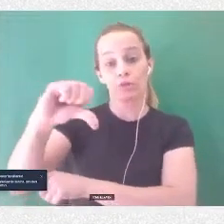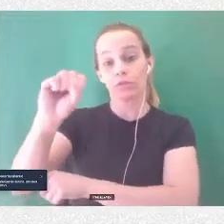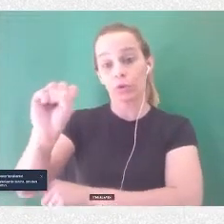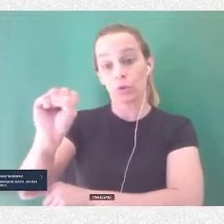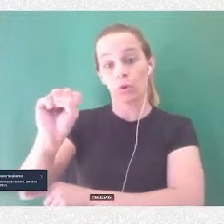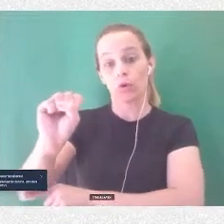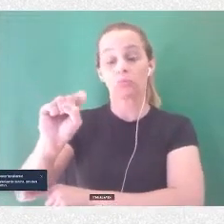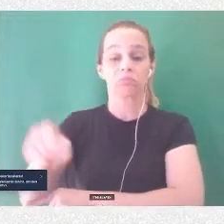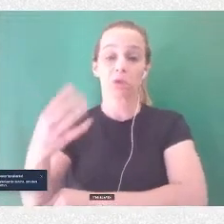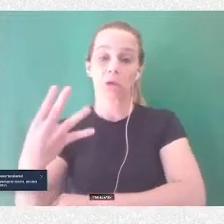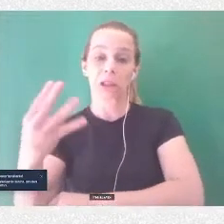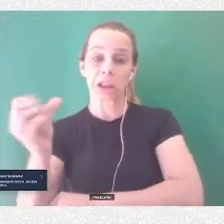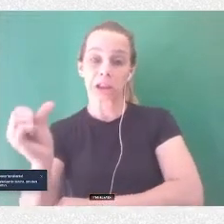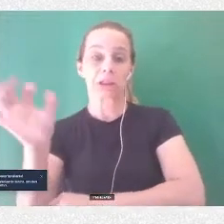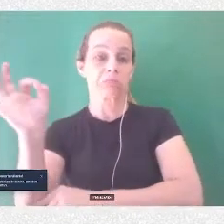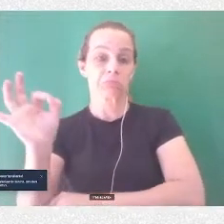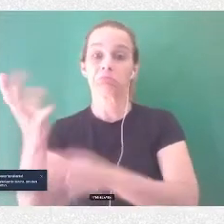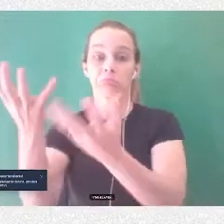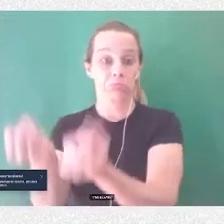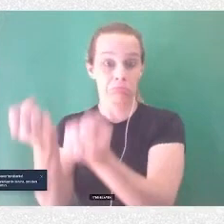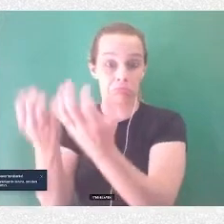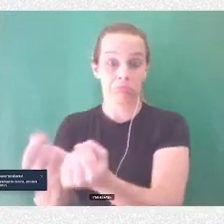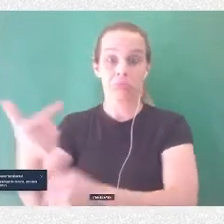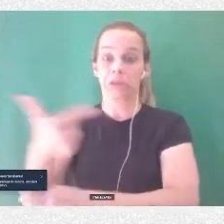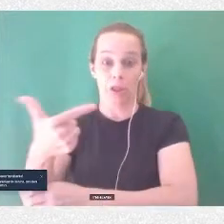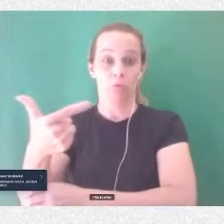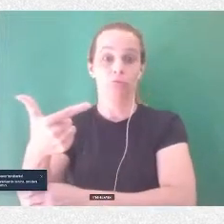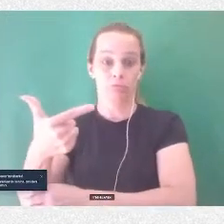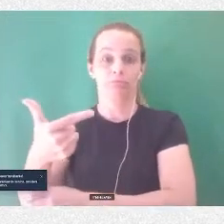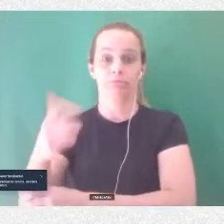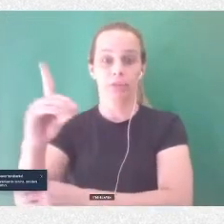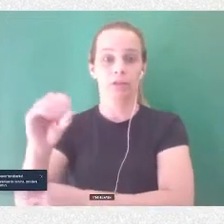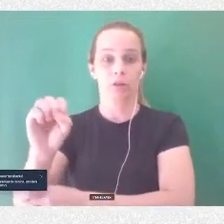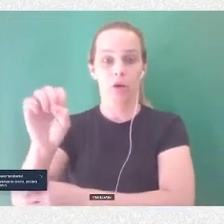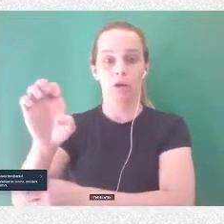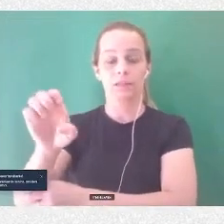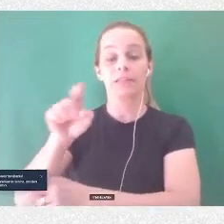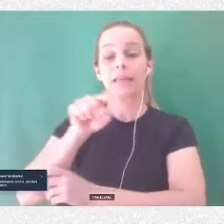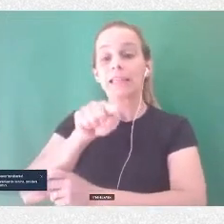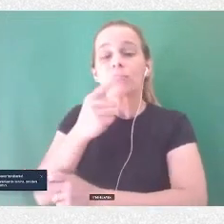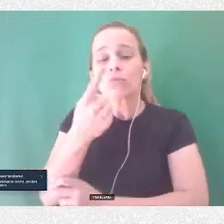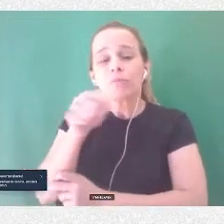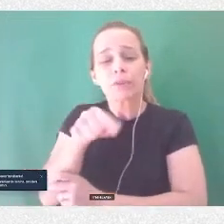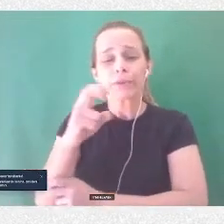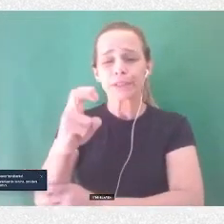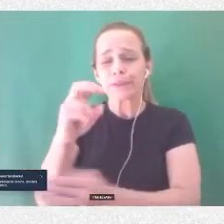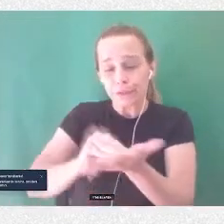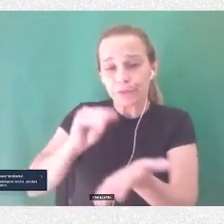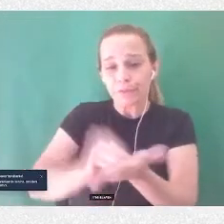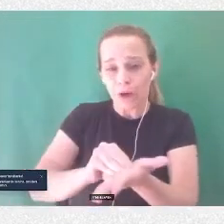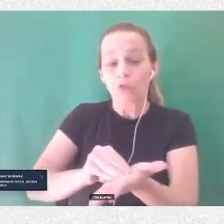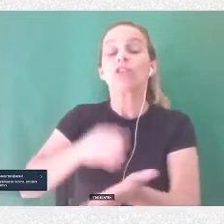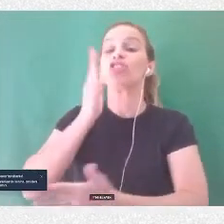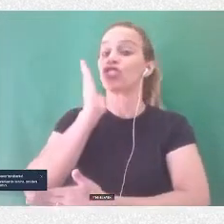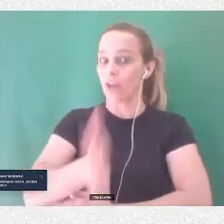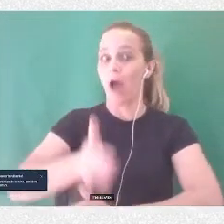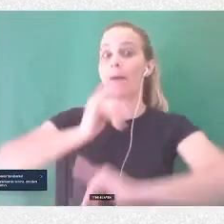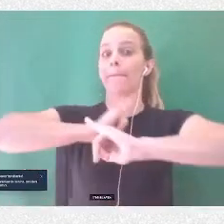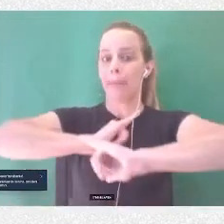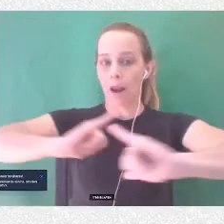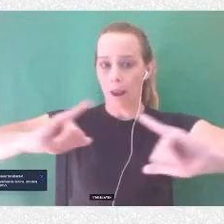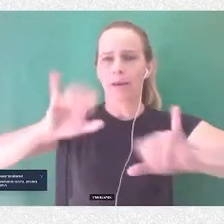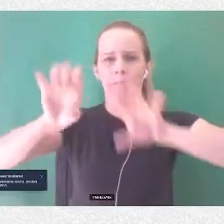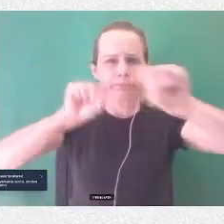98,46% de adesão a essa segunda dose. E esse 1,5% faltante já está sendo abordado através de